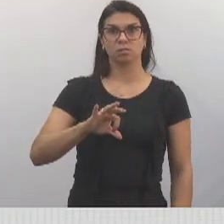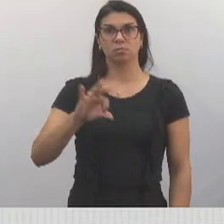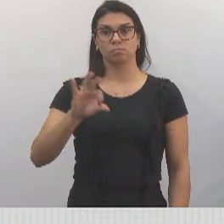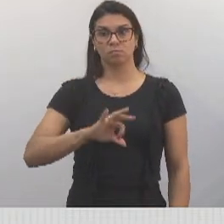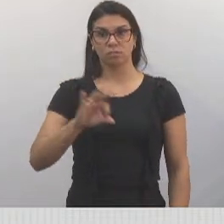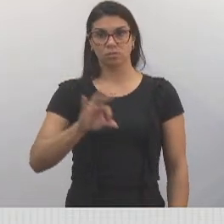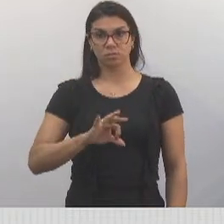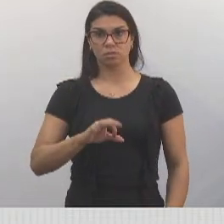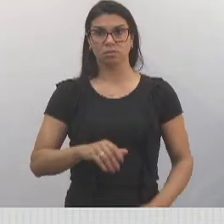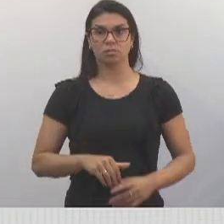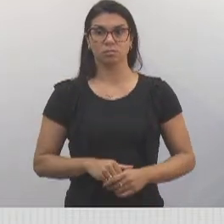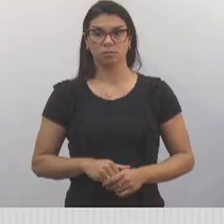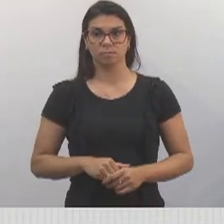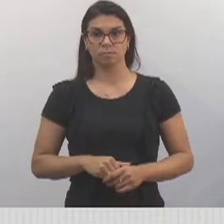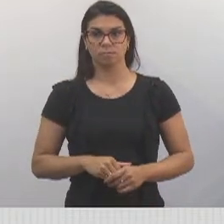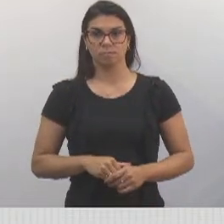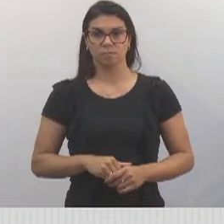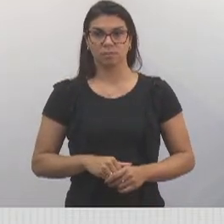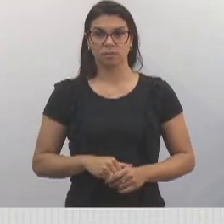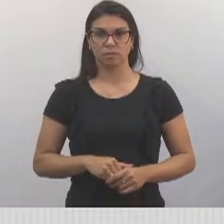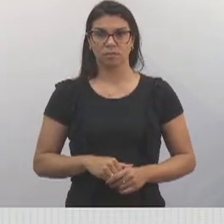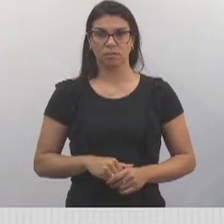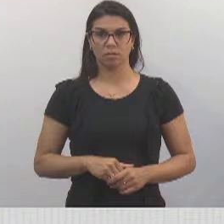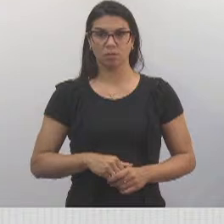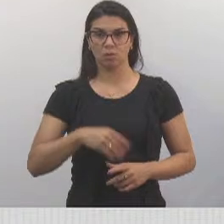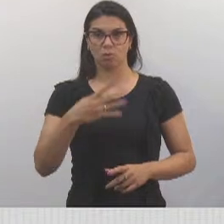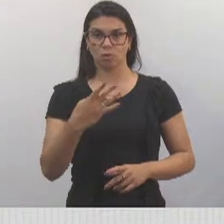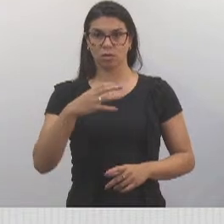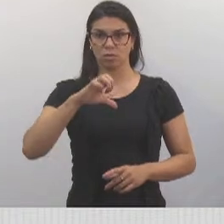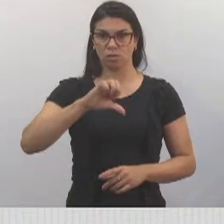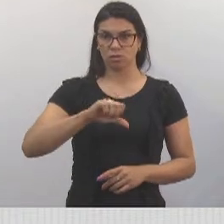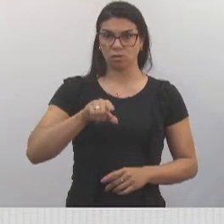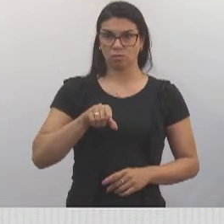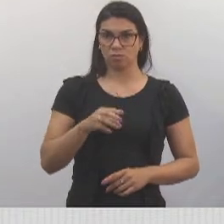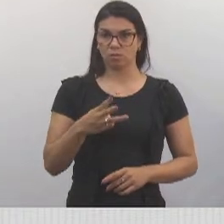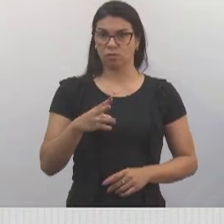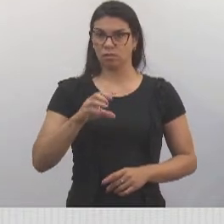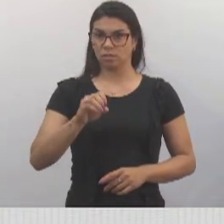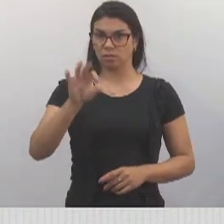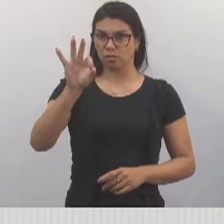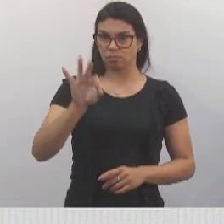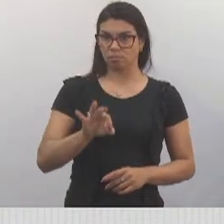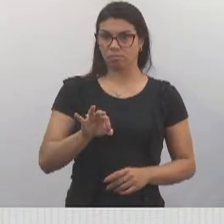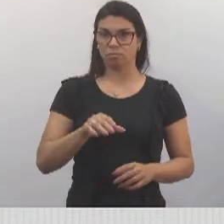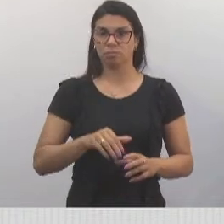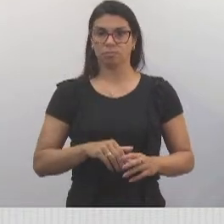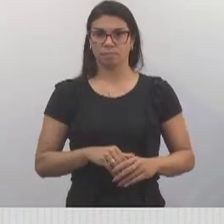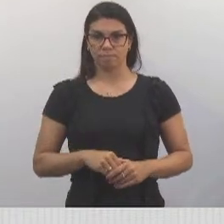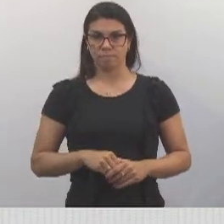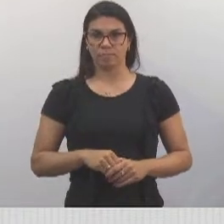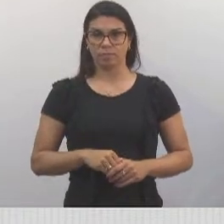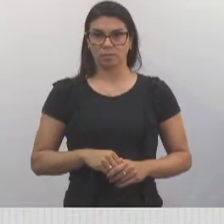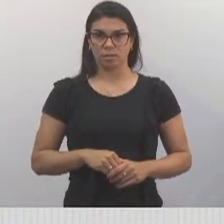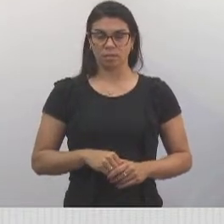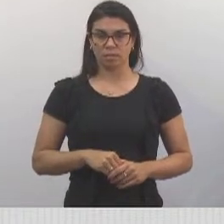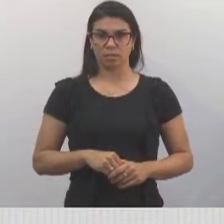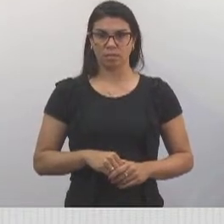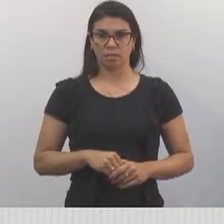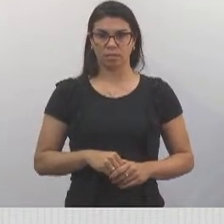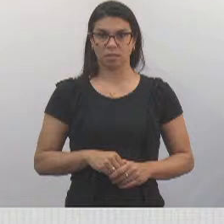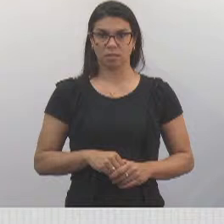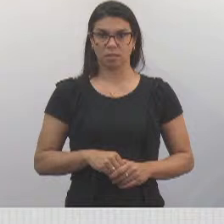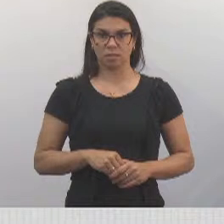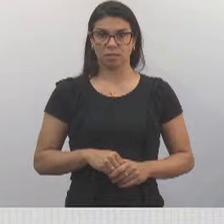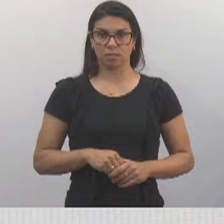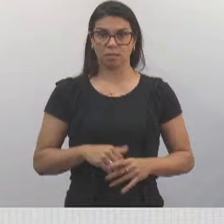alguma coisa, não estou conseguindo enxergar os números menores, mas 49% da receita corrente